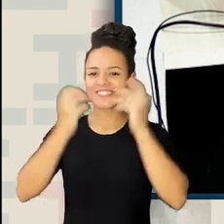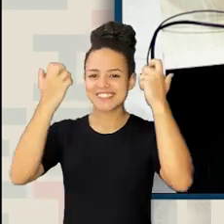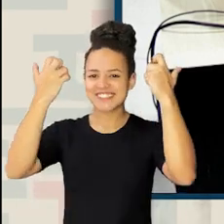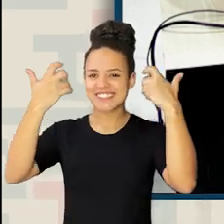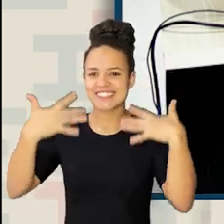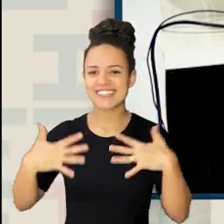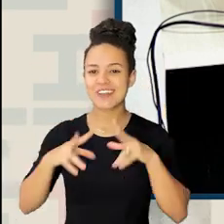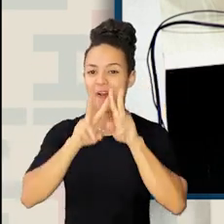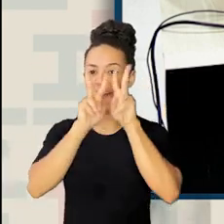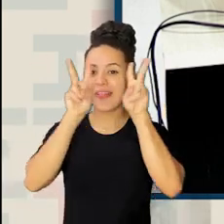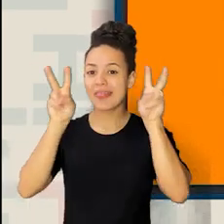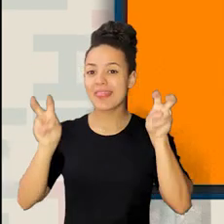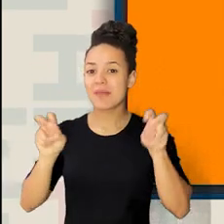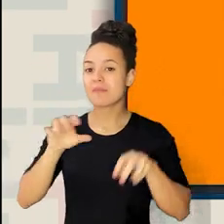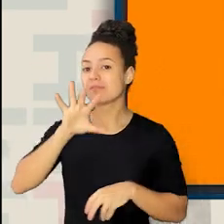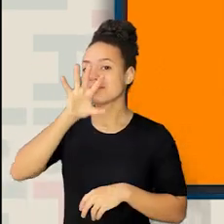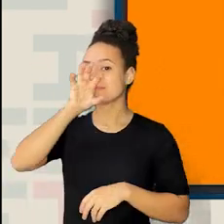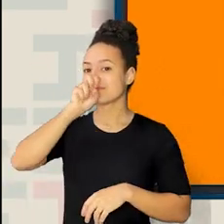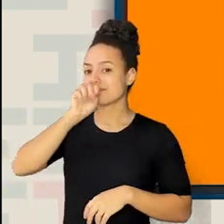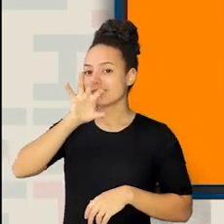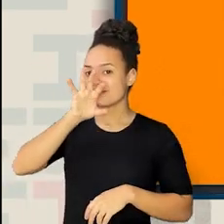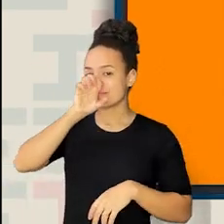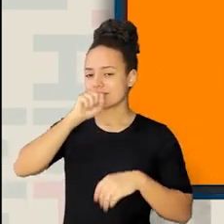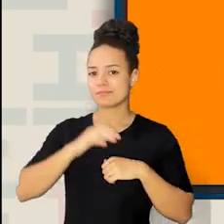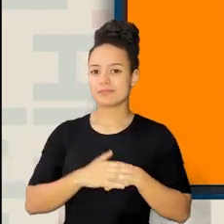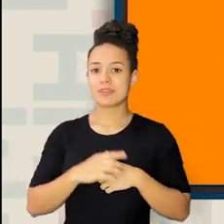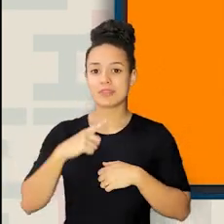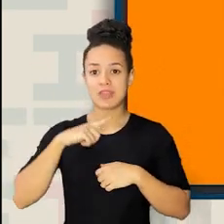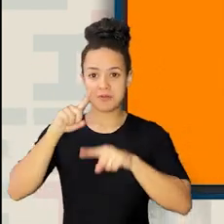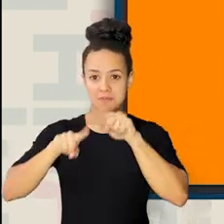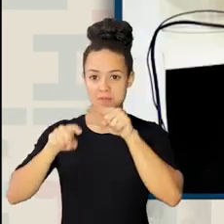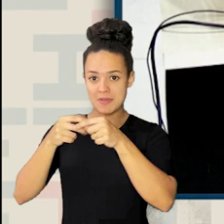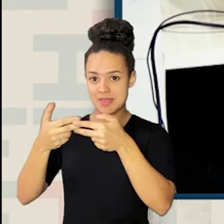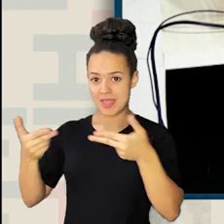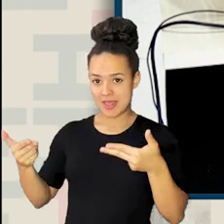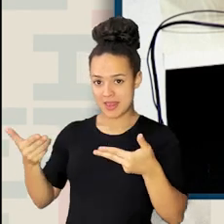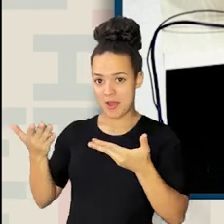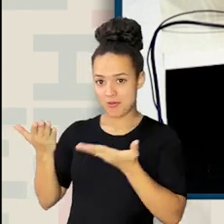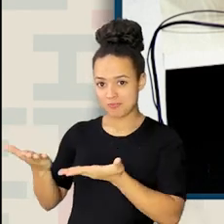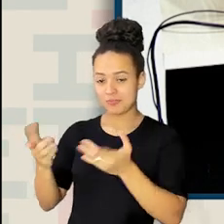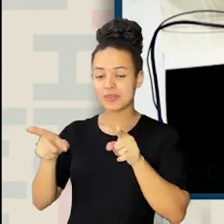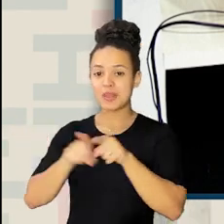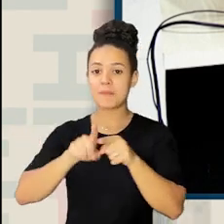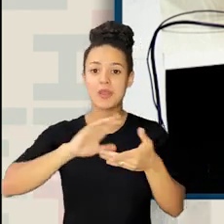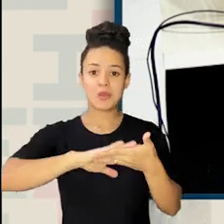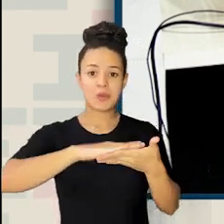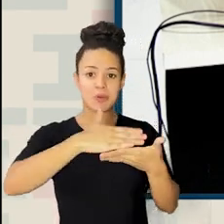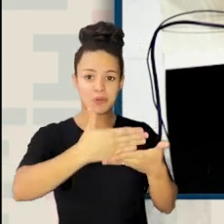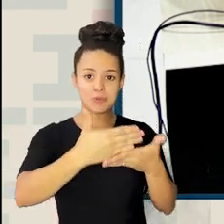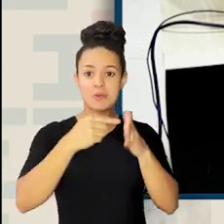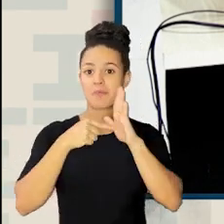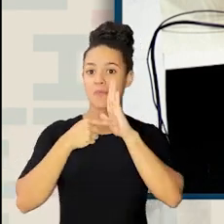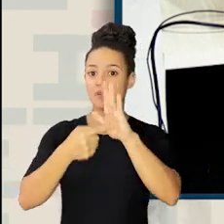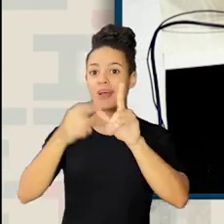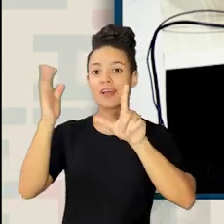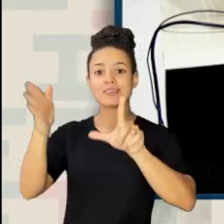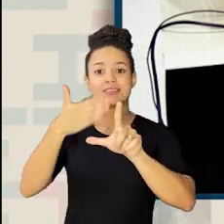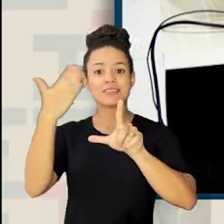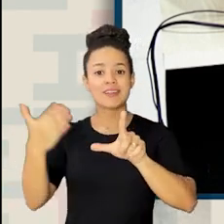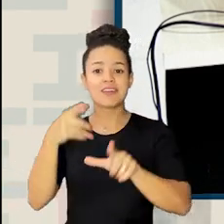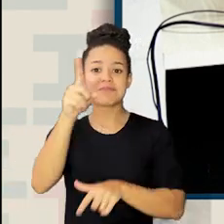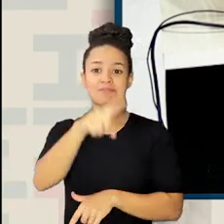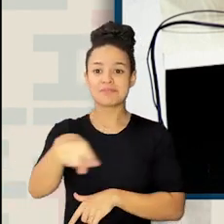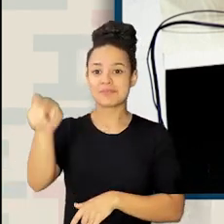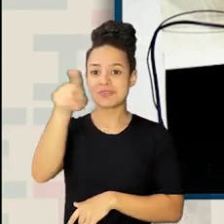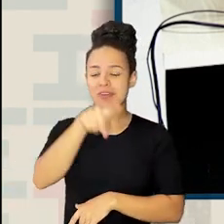sobre respiração. Tenho aqui ao meu lado alguns instrumentos e também um computador onde eu vou apresentar alguns slides para